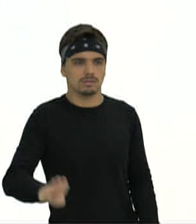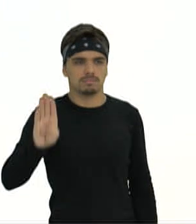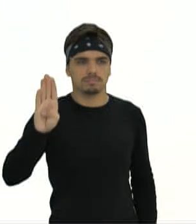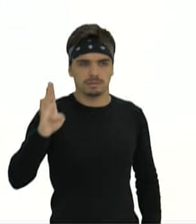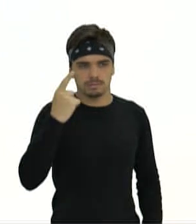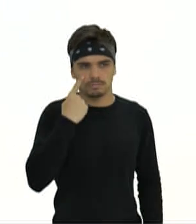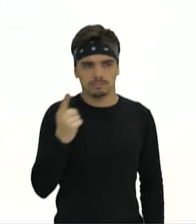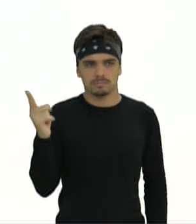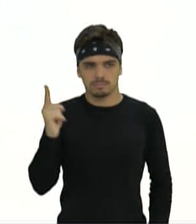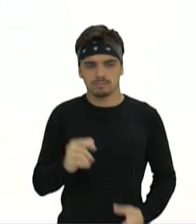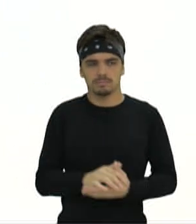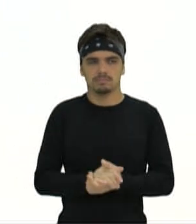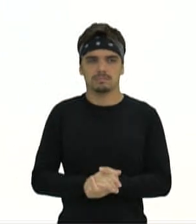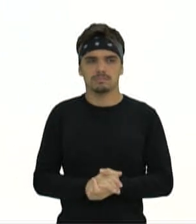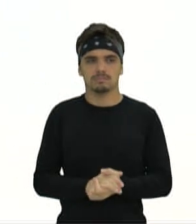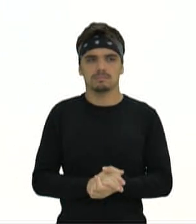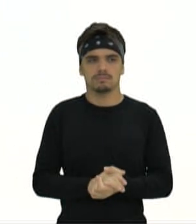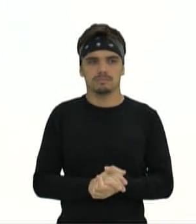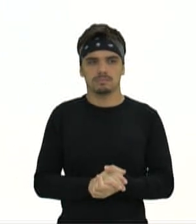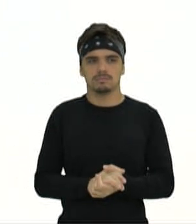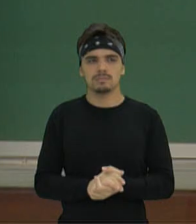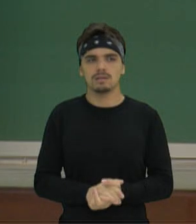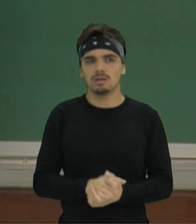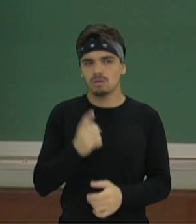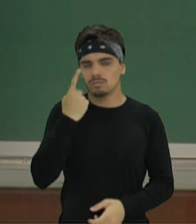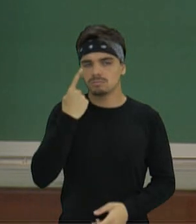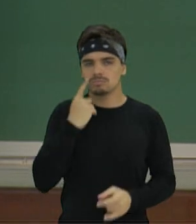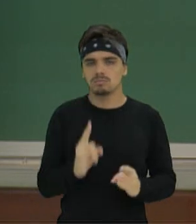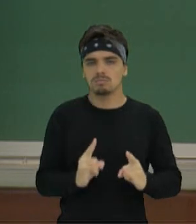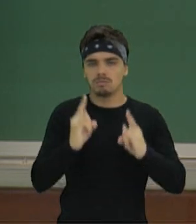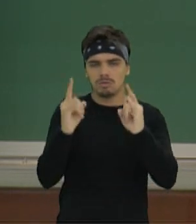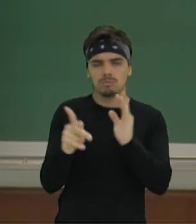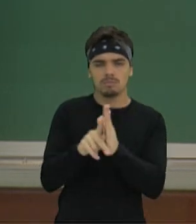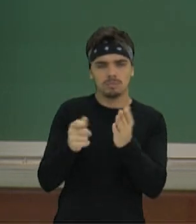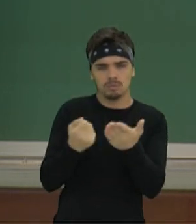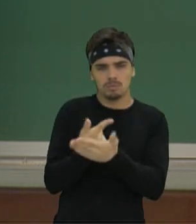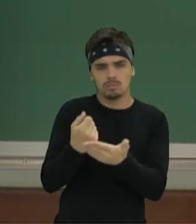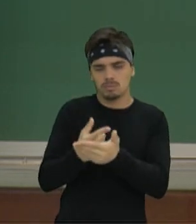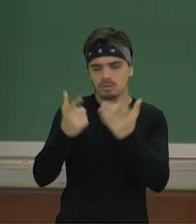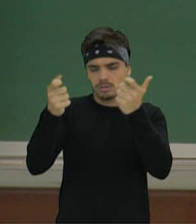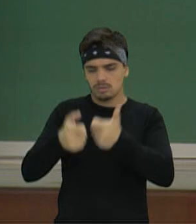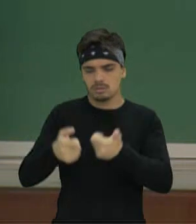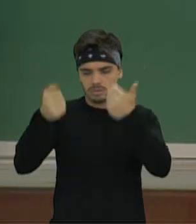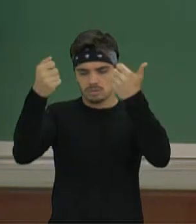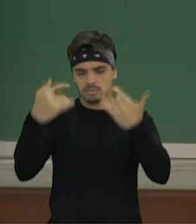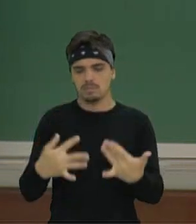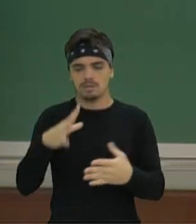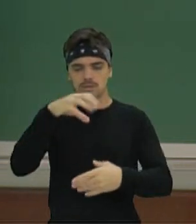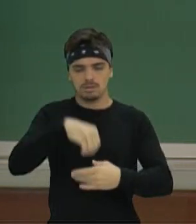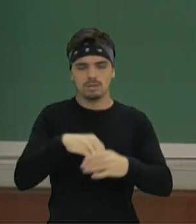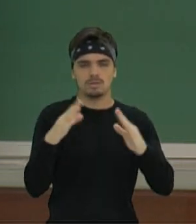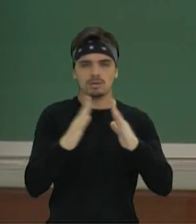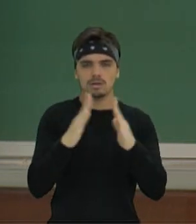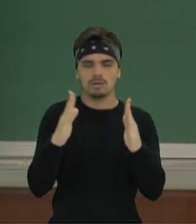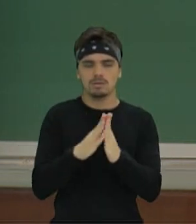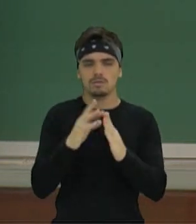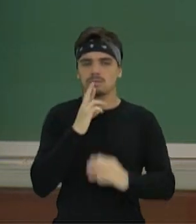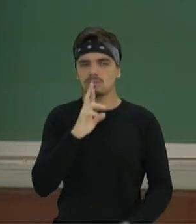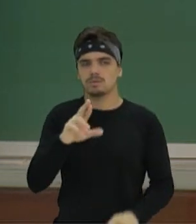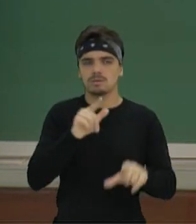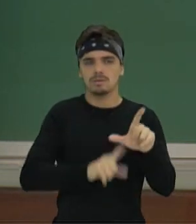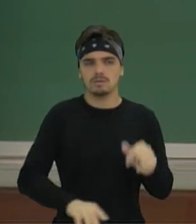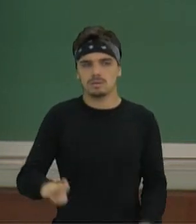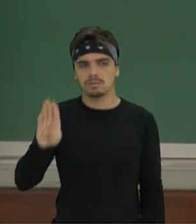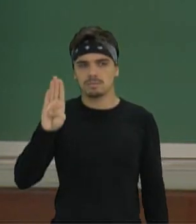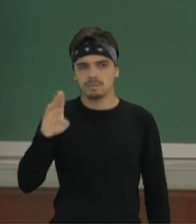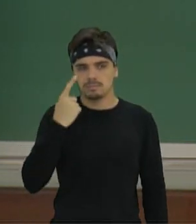B. Imóvel residencial para compra. Ele explica as partes da casa, o que está incluído na casa. Então, a resposta certa seria a